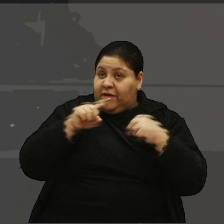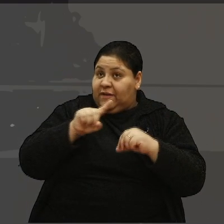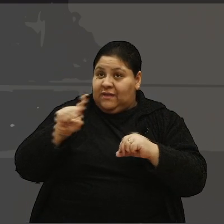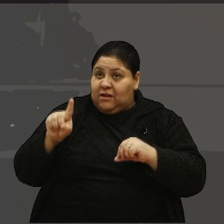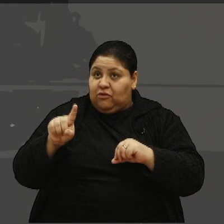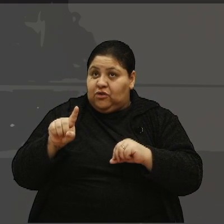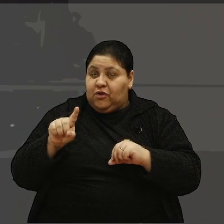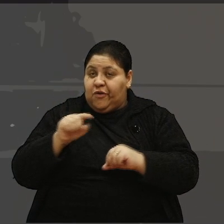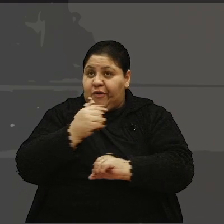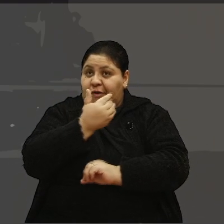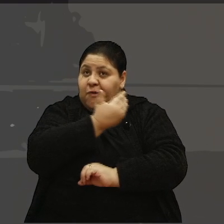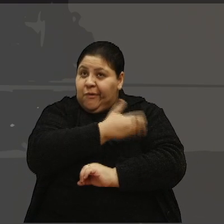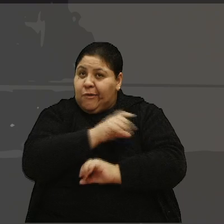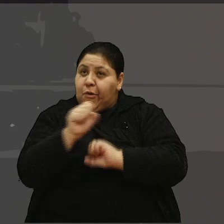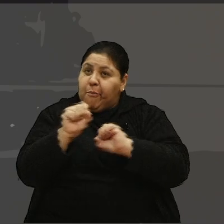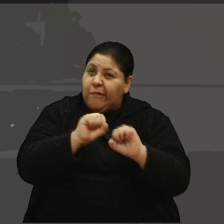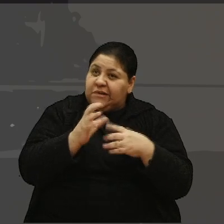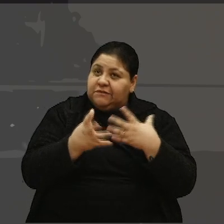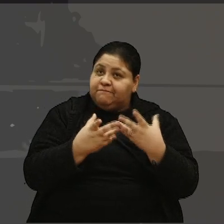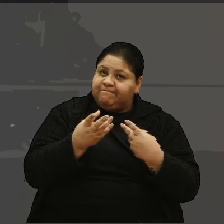acostumados, vai causar